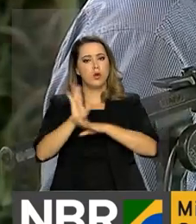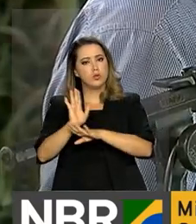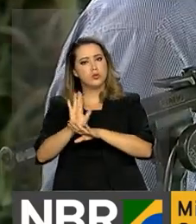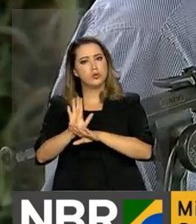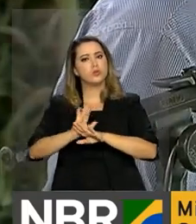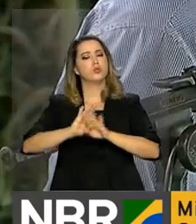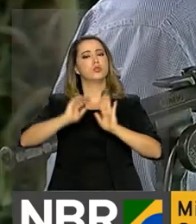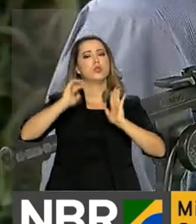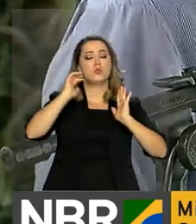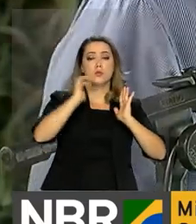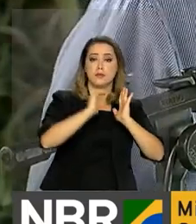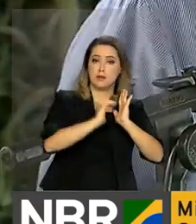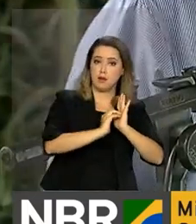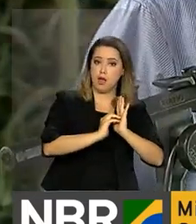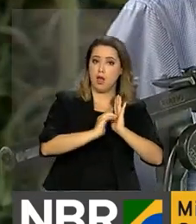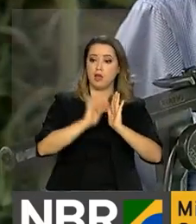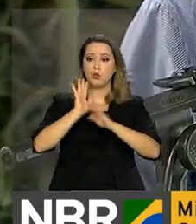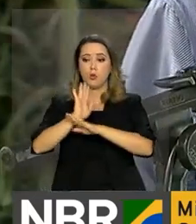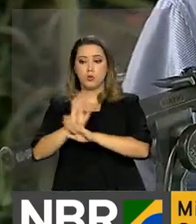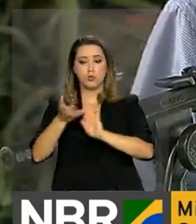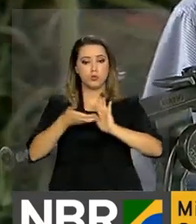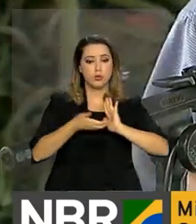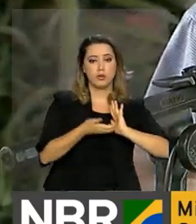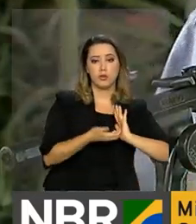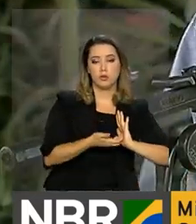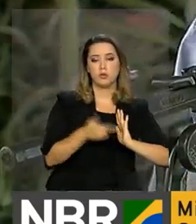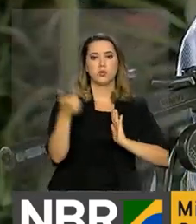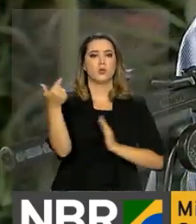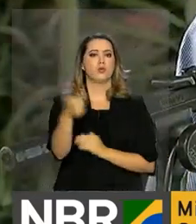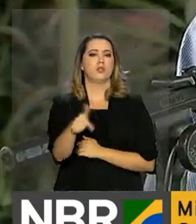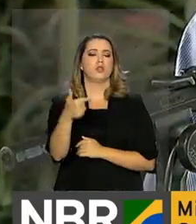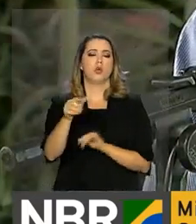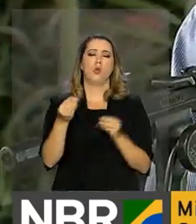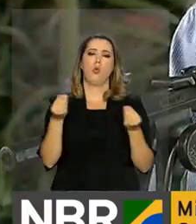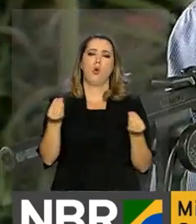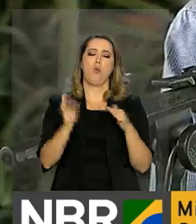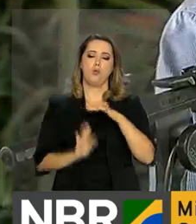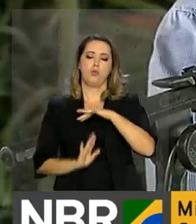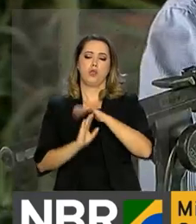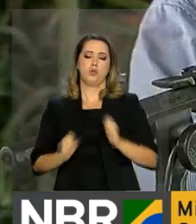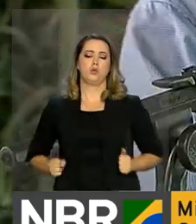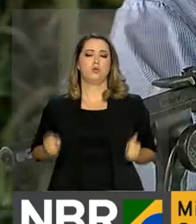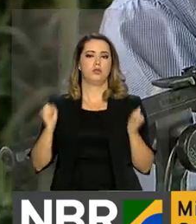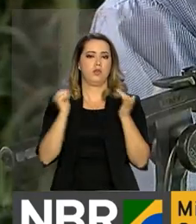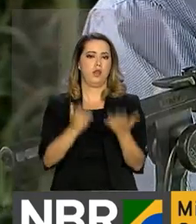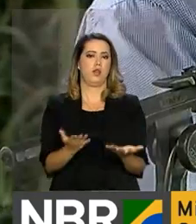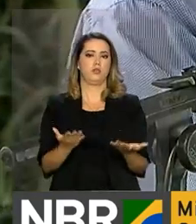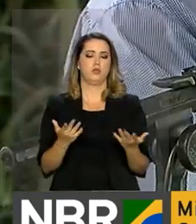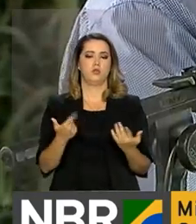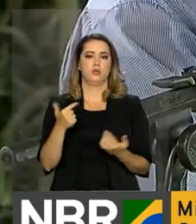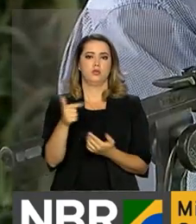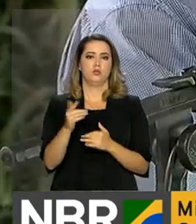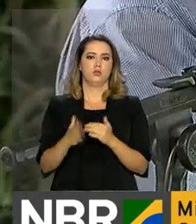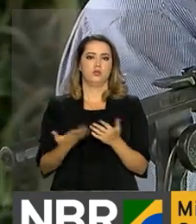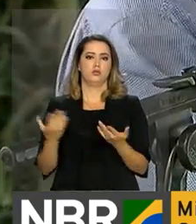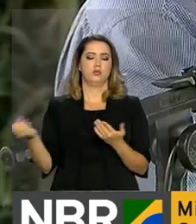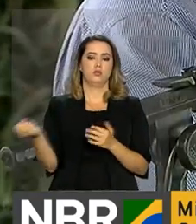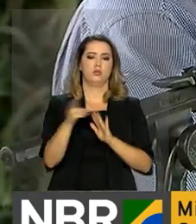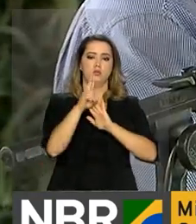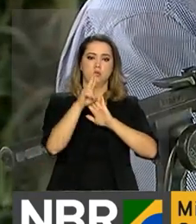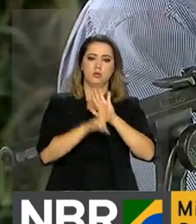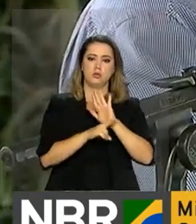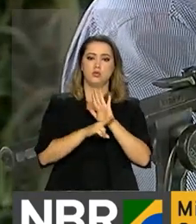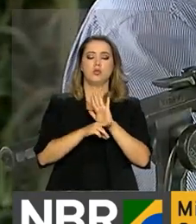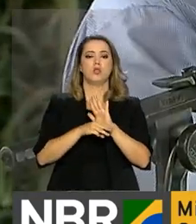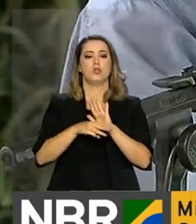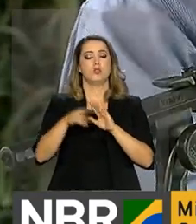Senado Federal, com apoio da Câmara dos Deputados, nós não teríamos promovido o teto dos gastos públicos, não teríamos promovido a reforma do